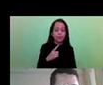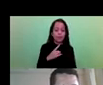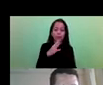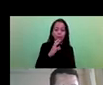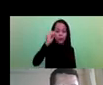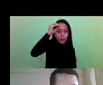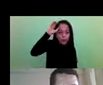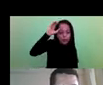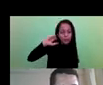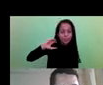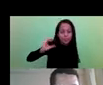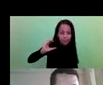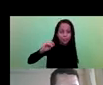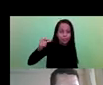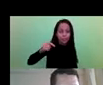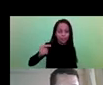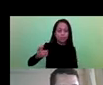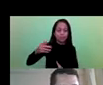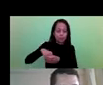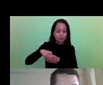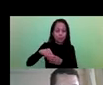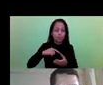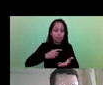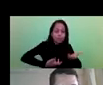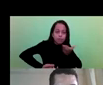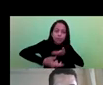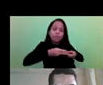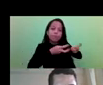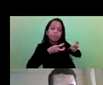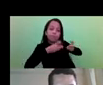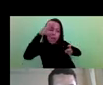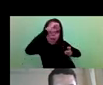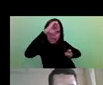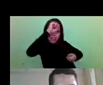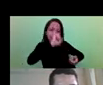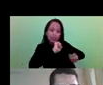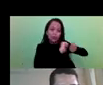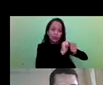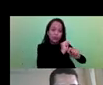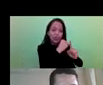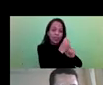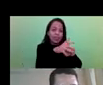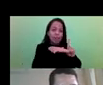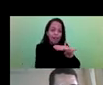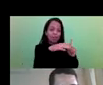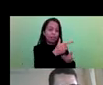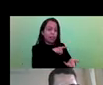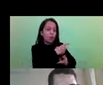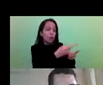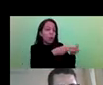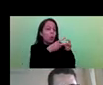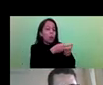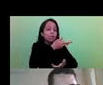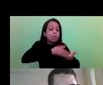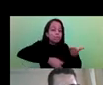conhecimento socialmente constituído e que é refletido, né, na